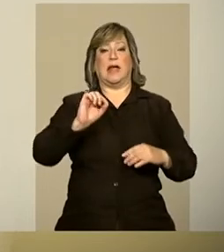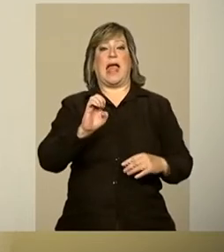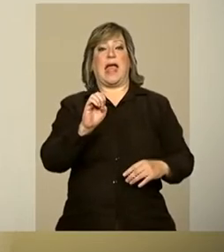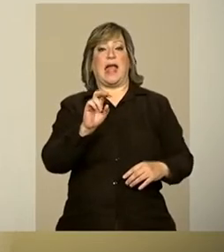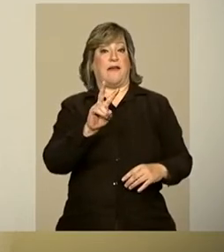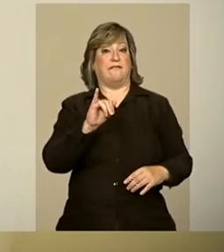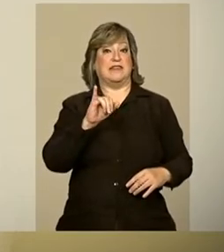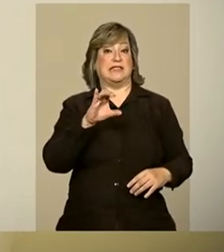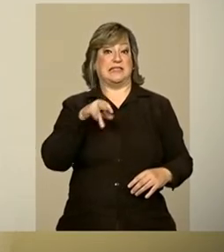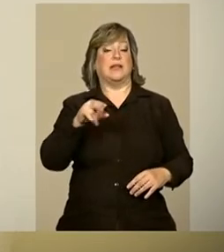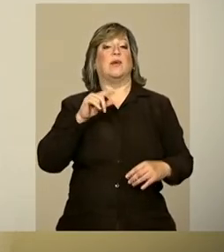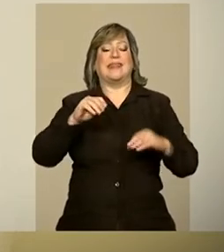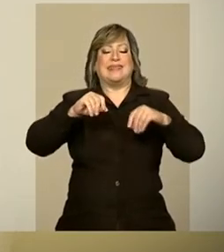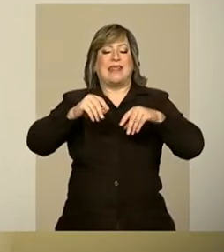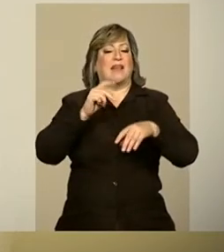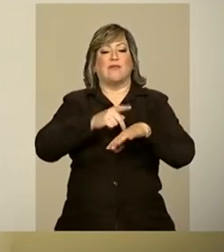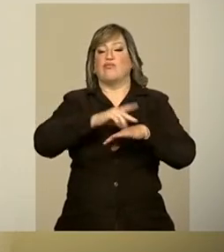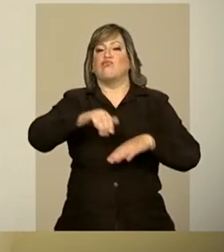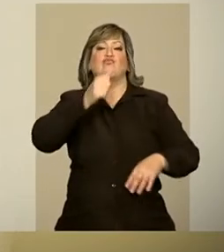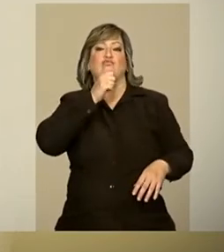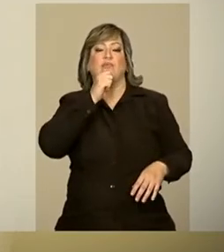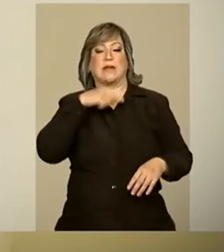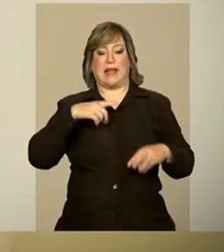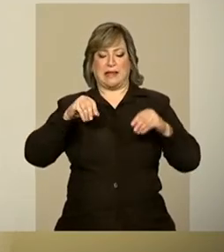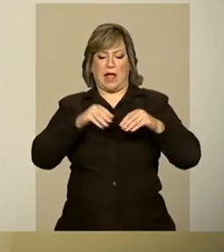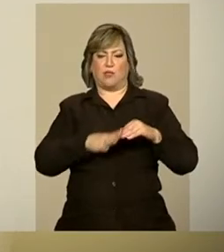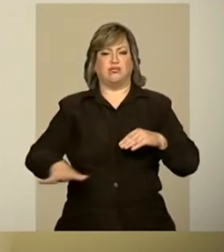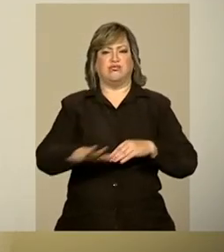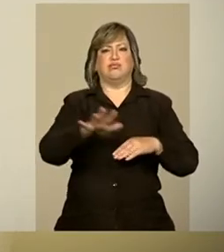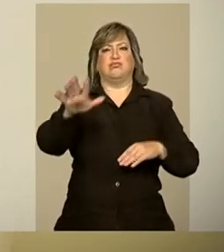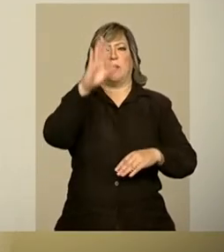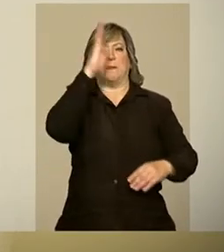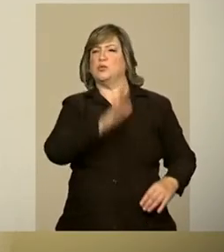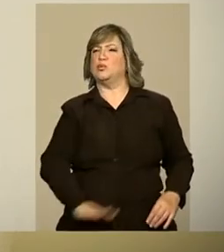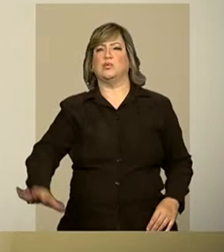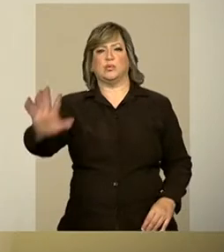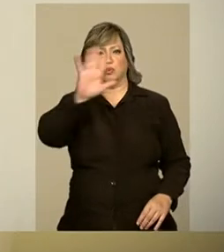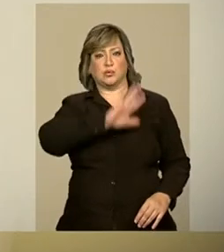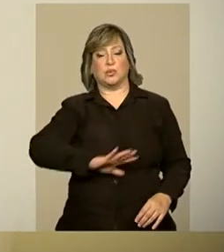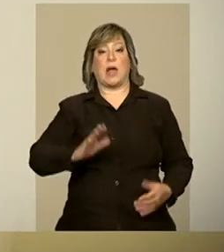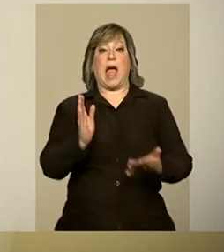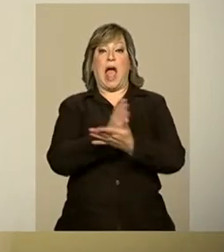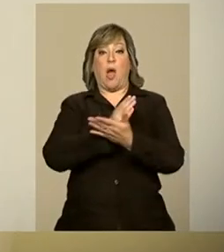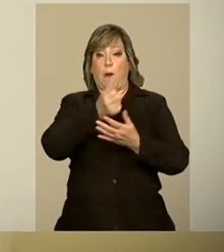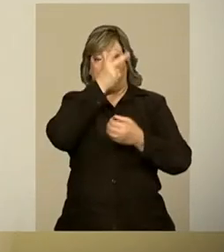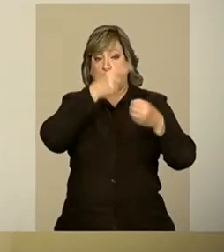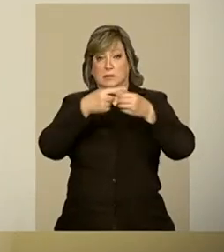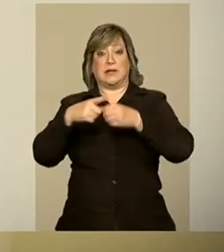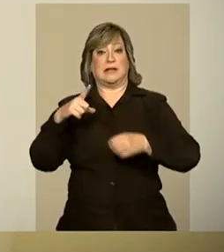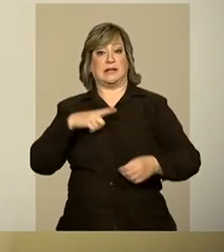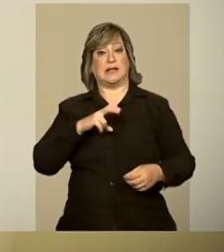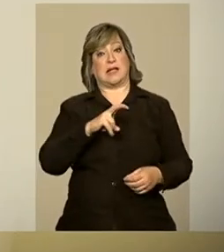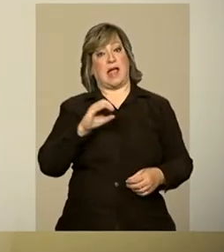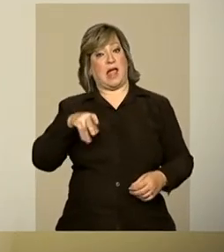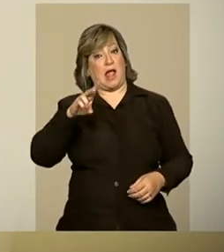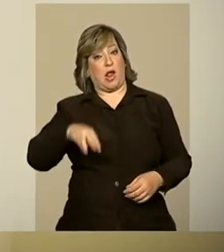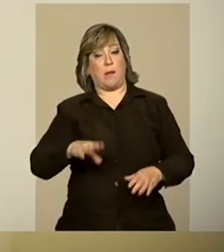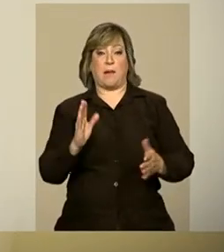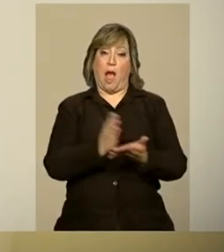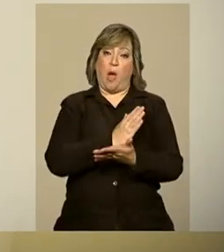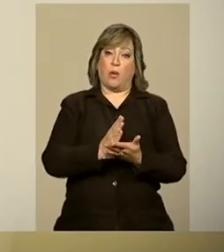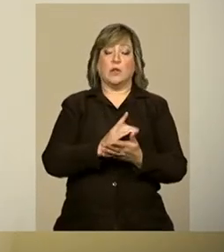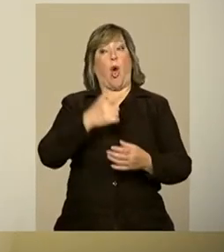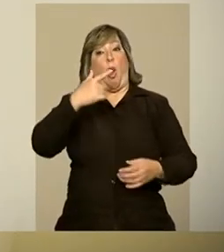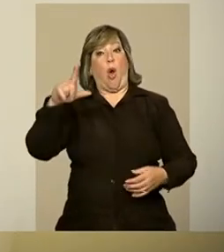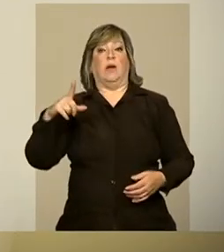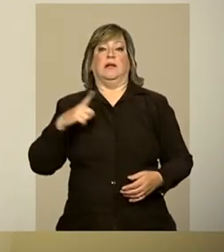estradas de terra que cortam o nosso país de fora a fora. Em alguns municípios são 500 quilômetros, em outros